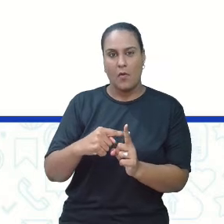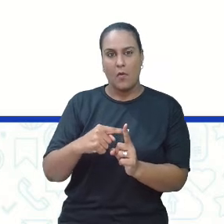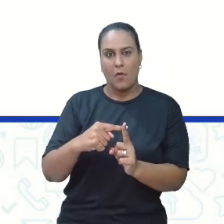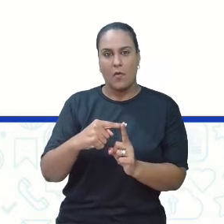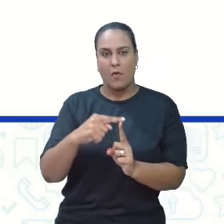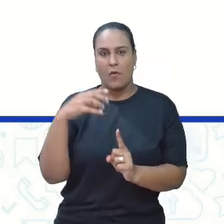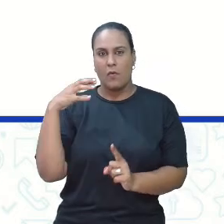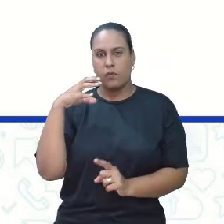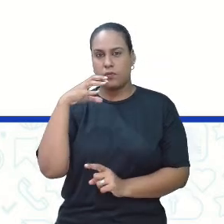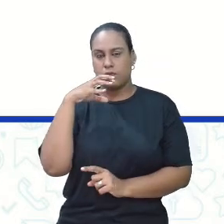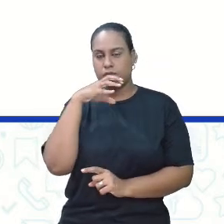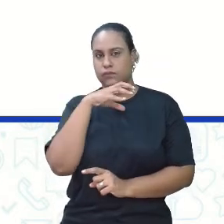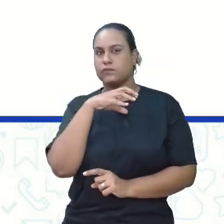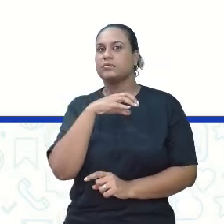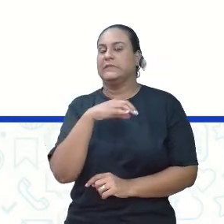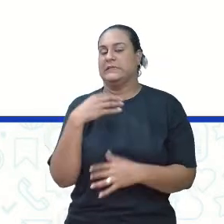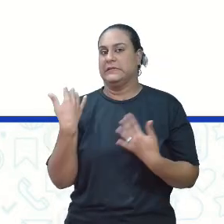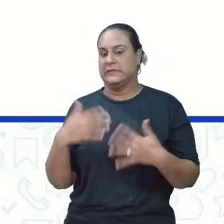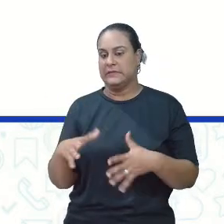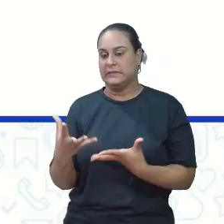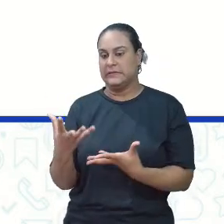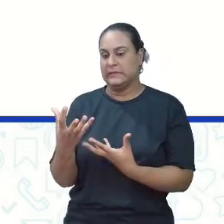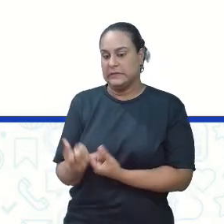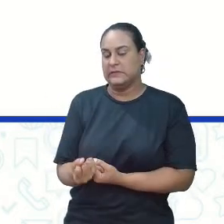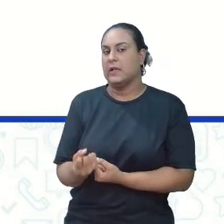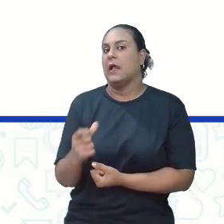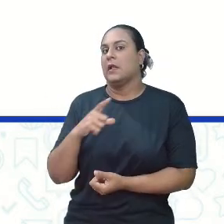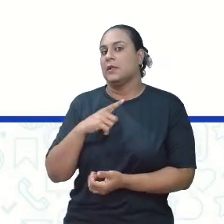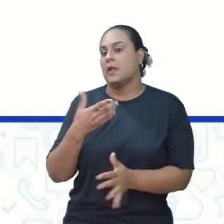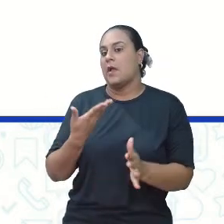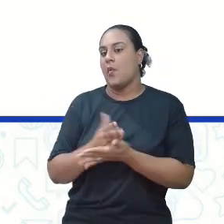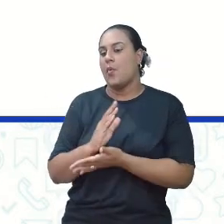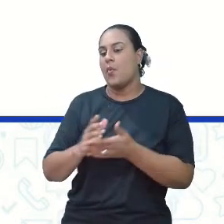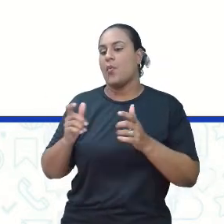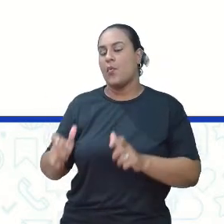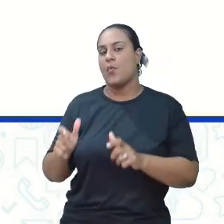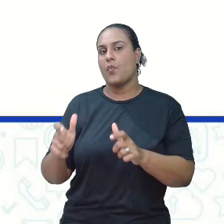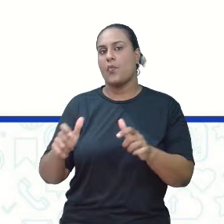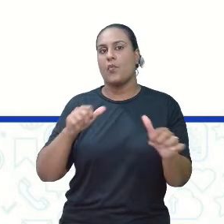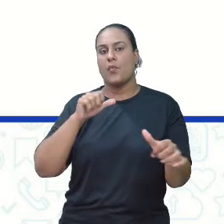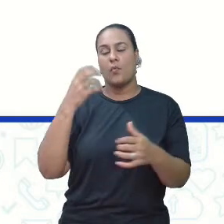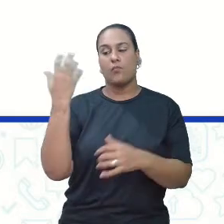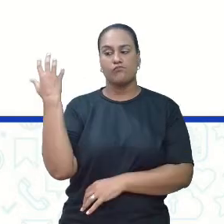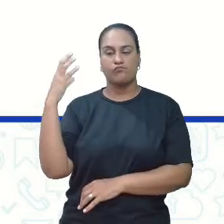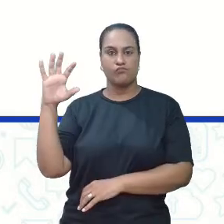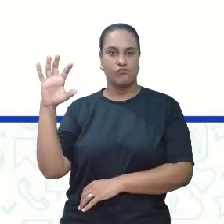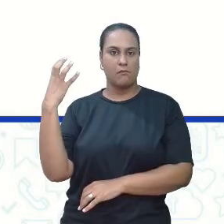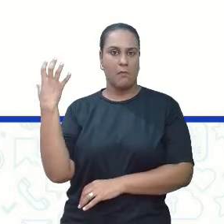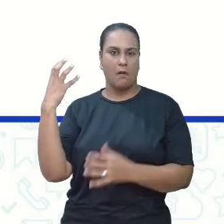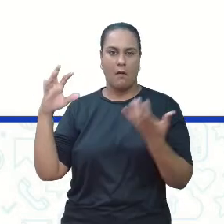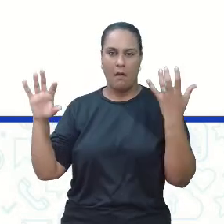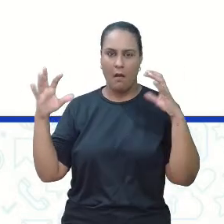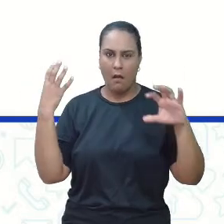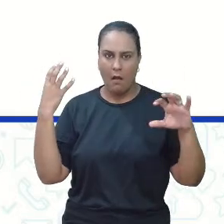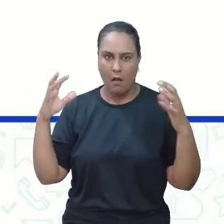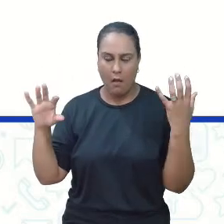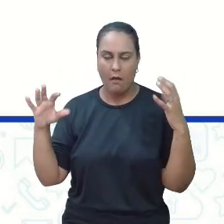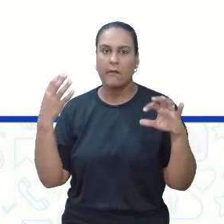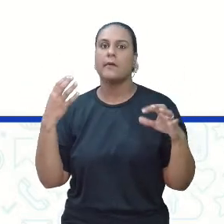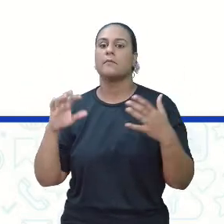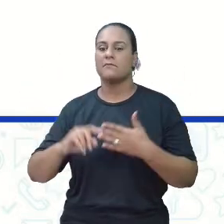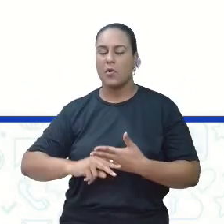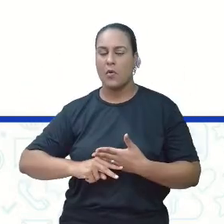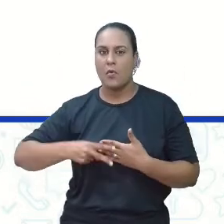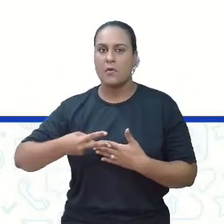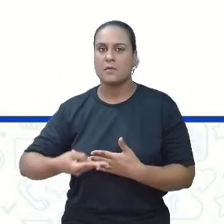tornou-se um problema enfrentado por muitos grupos pelo mundo. As alterações climáticas têm demonstrado as consequências